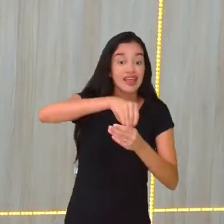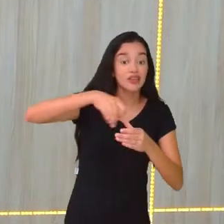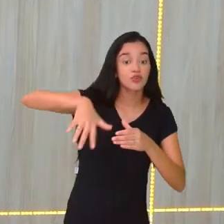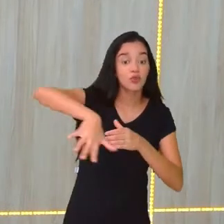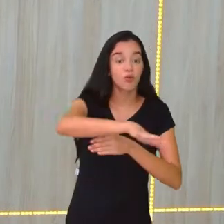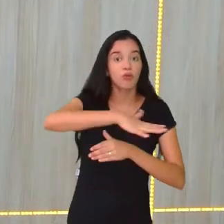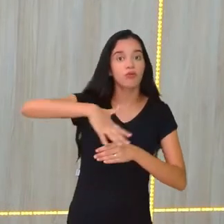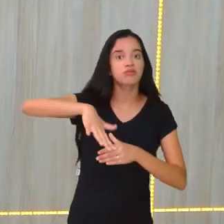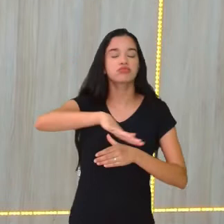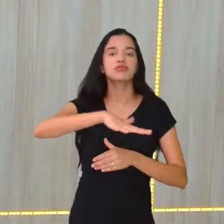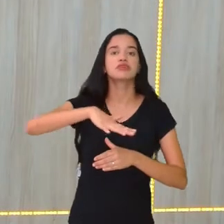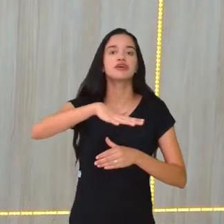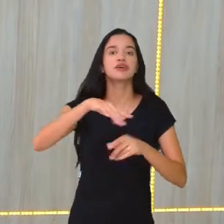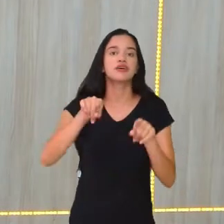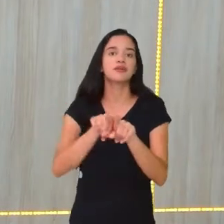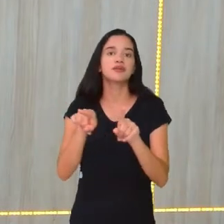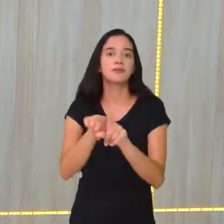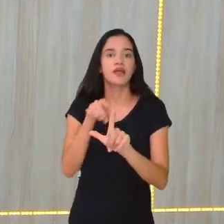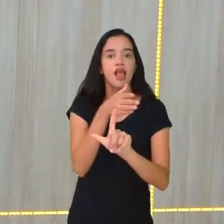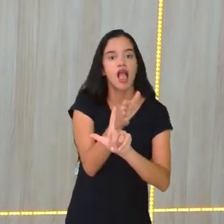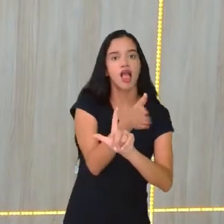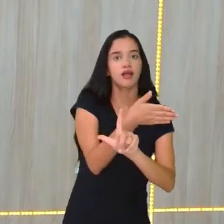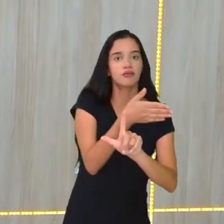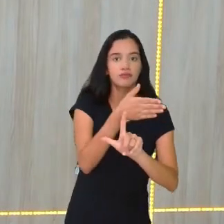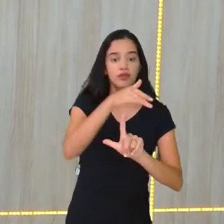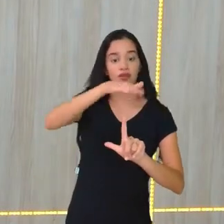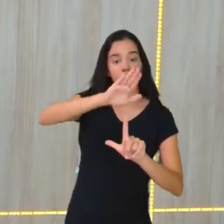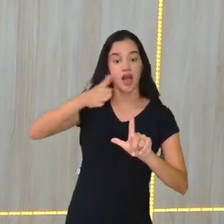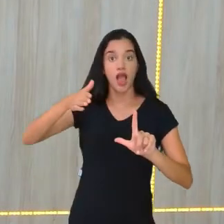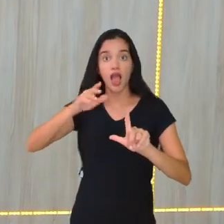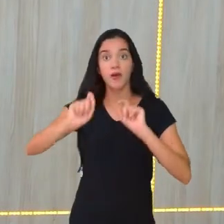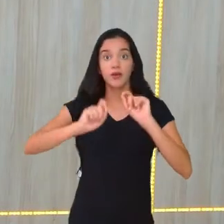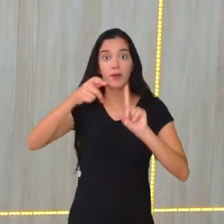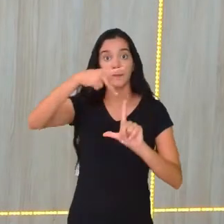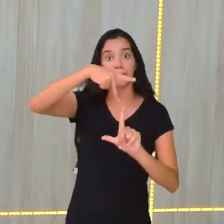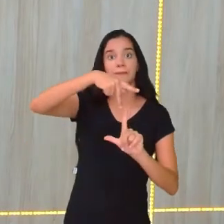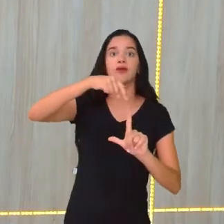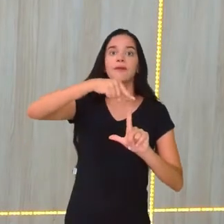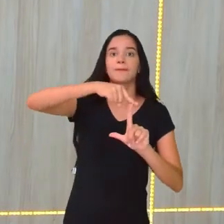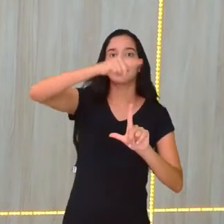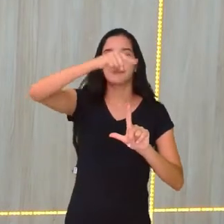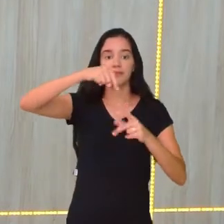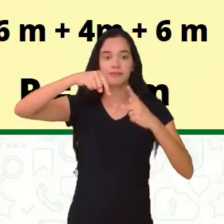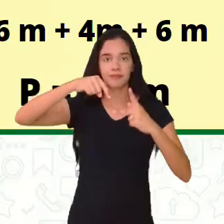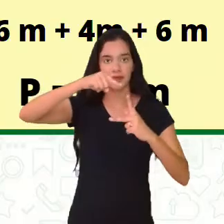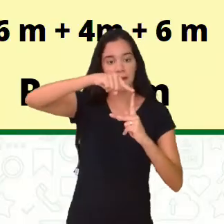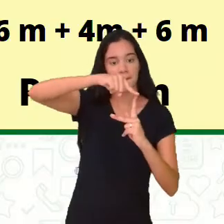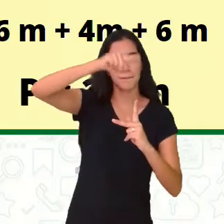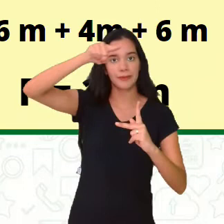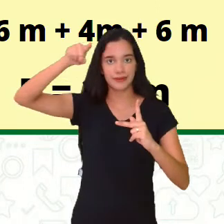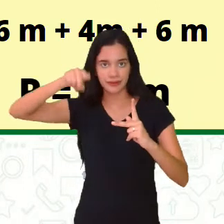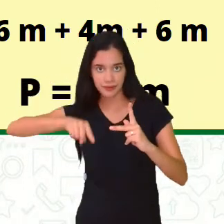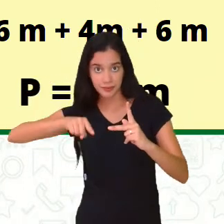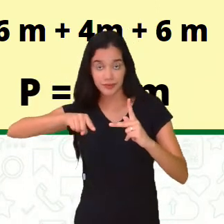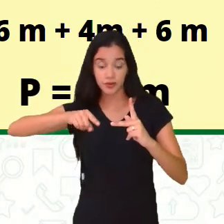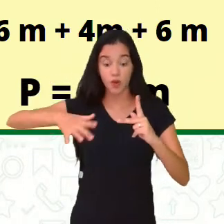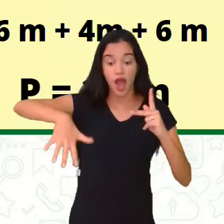tá? E o contorno é o perímetro. Não esqueçam disso. Área é o que tem